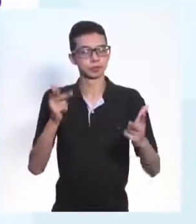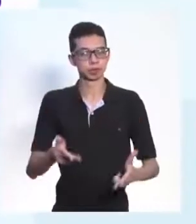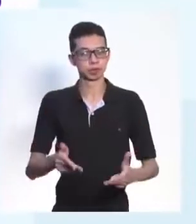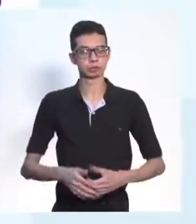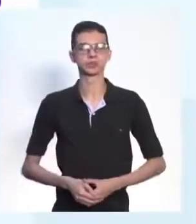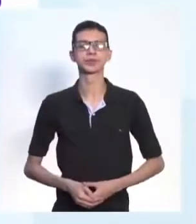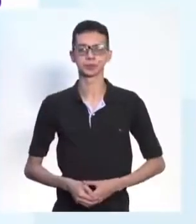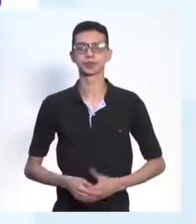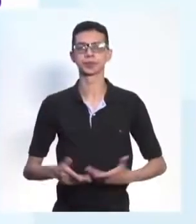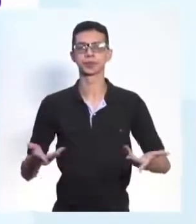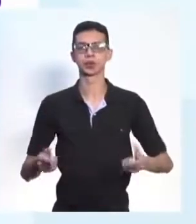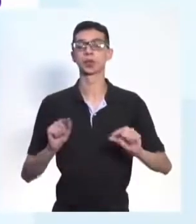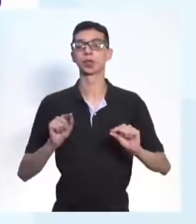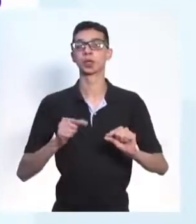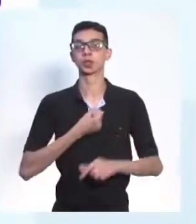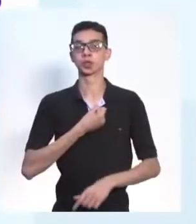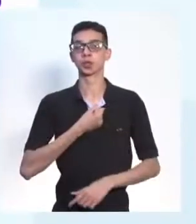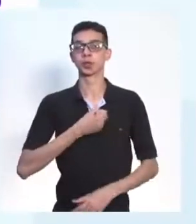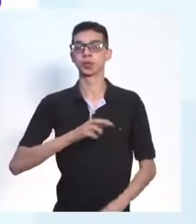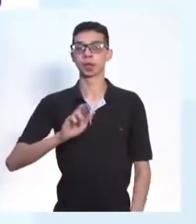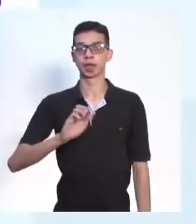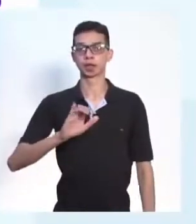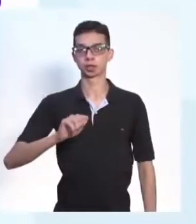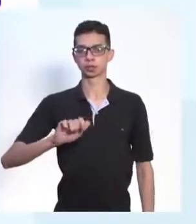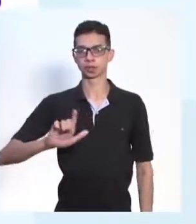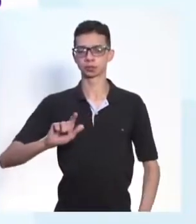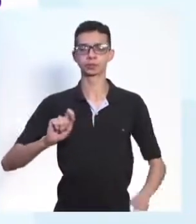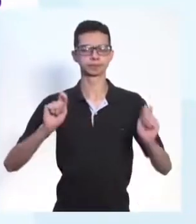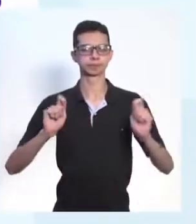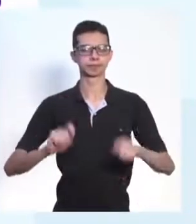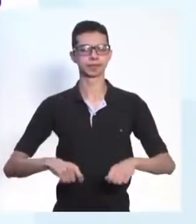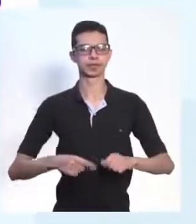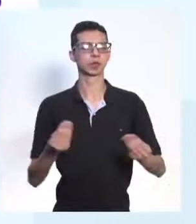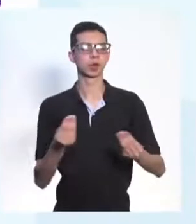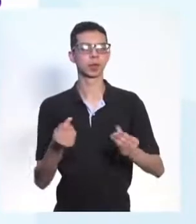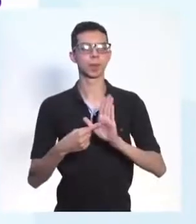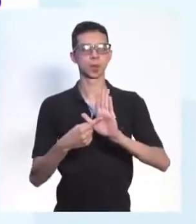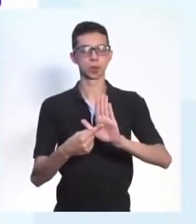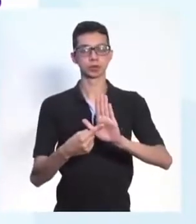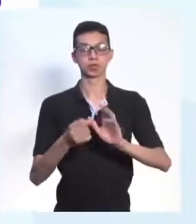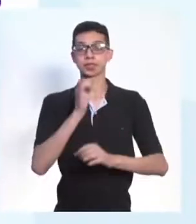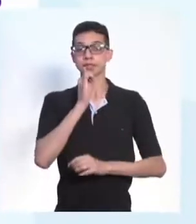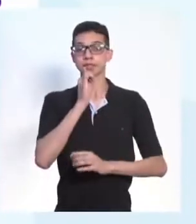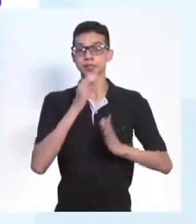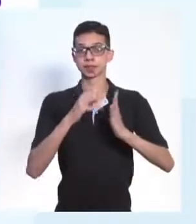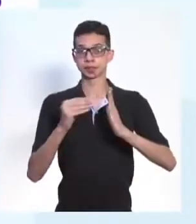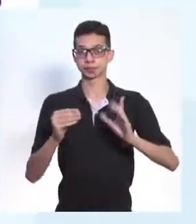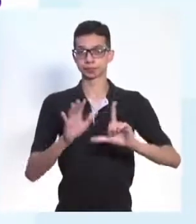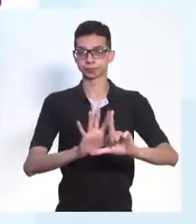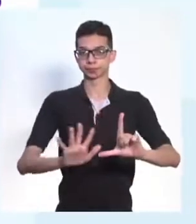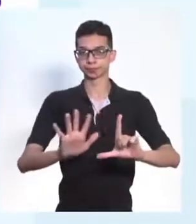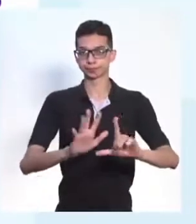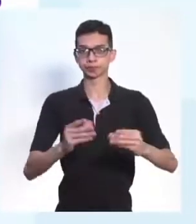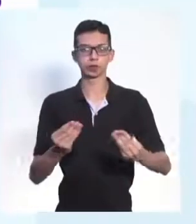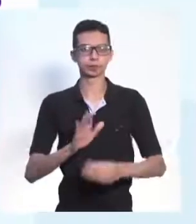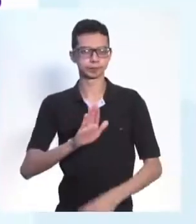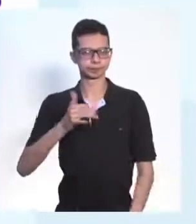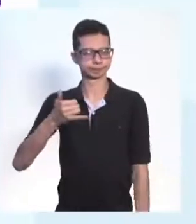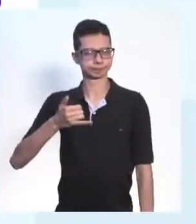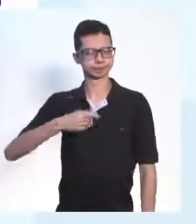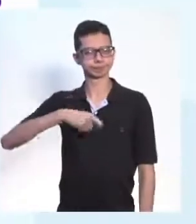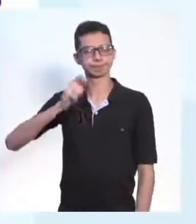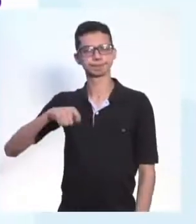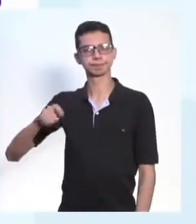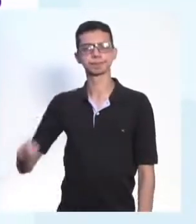Então, o número racional, ele pode ser representado na forma... Opa, cadê a caneta?